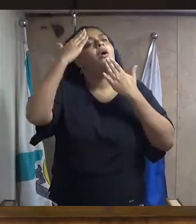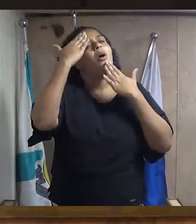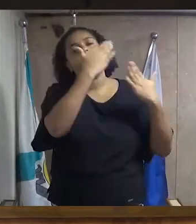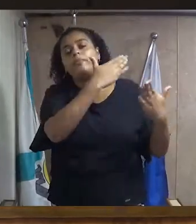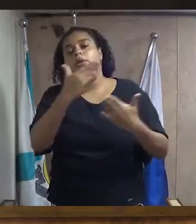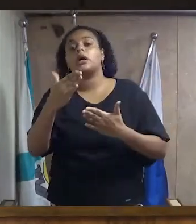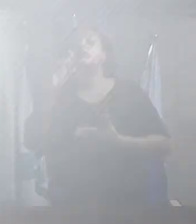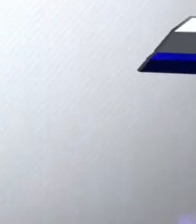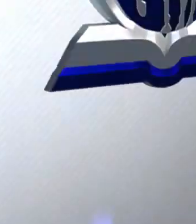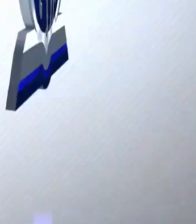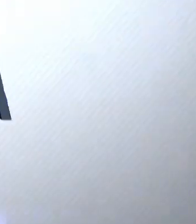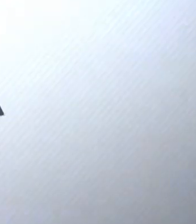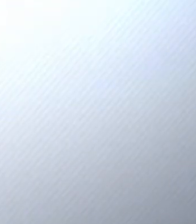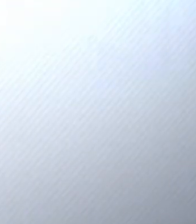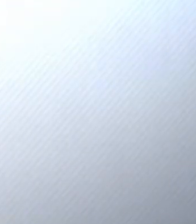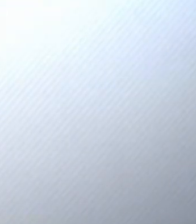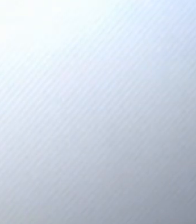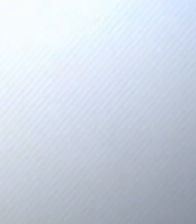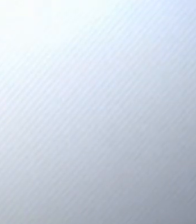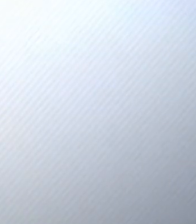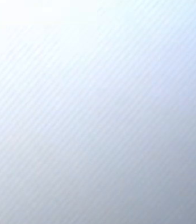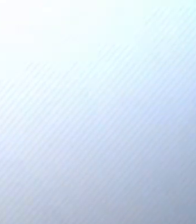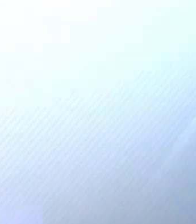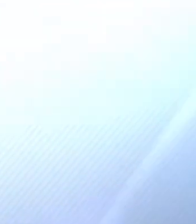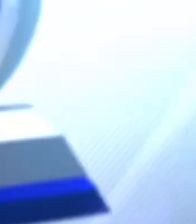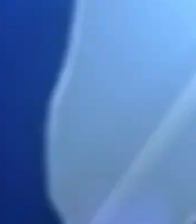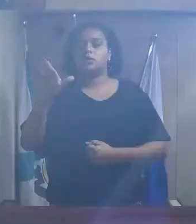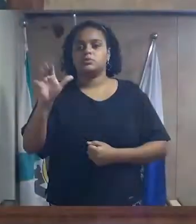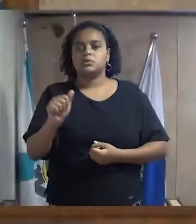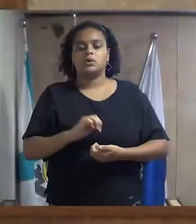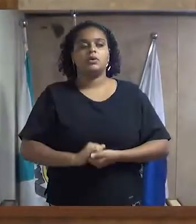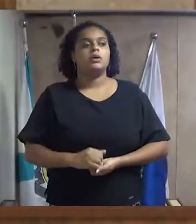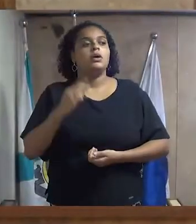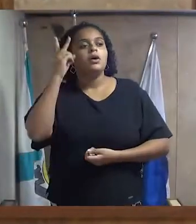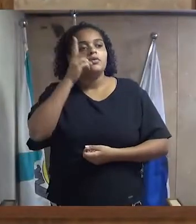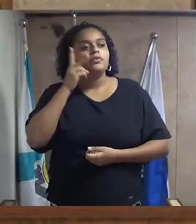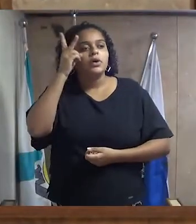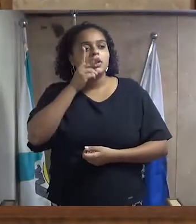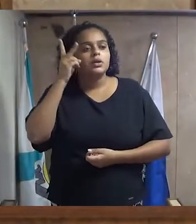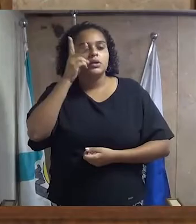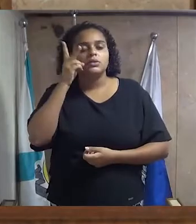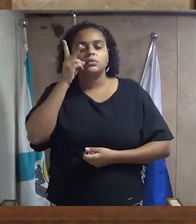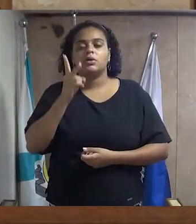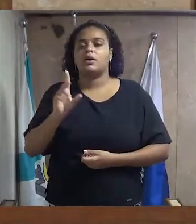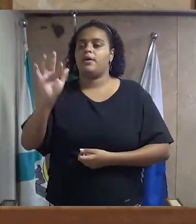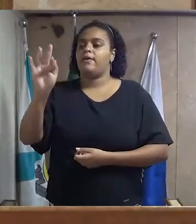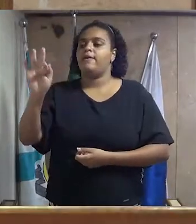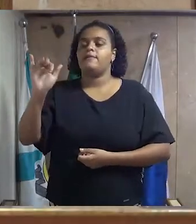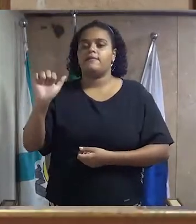obrigado e fico com Deus. Convido agora para fazer uso da palavra a vereadora Fernanda Costa.